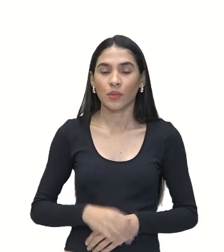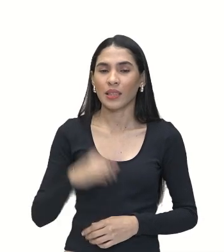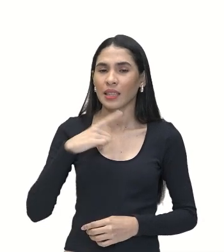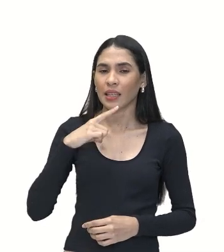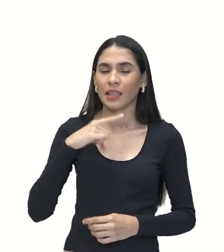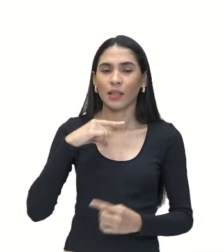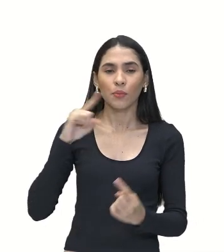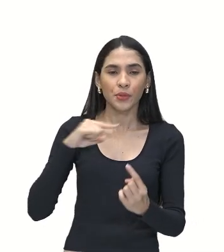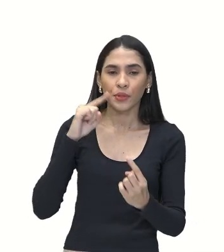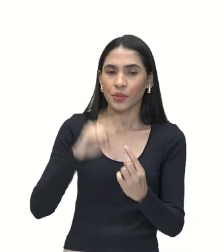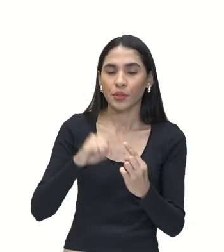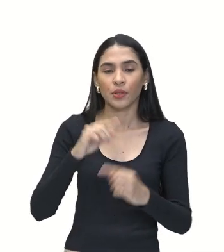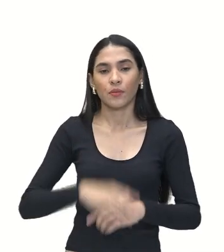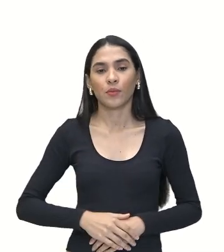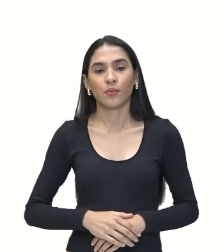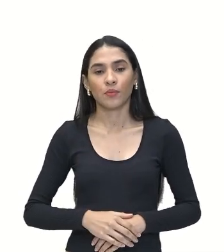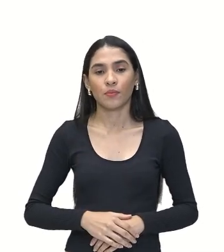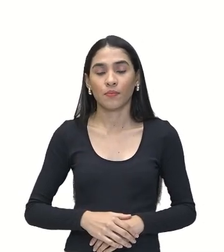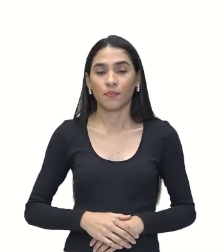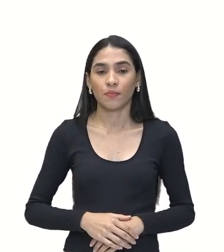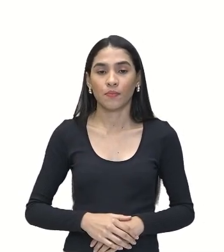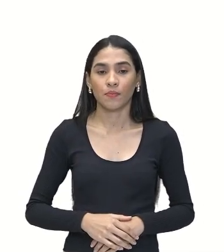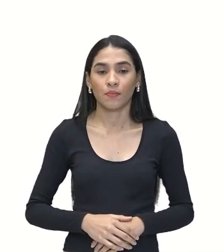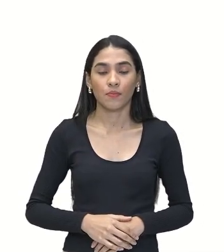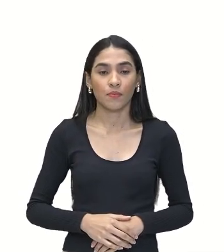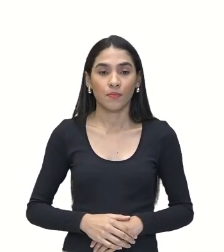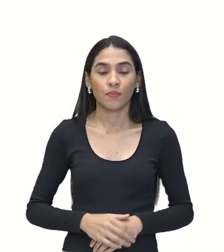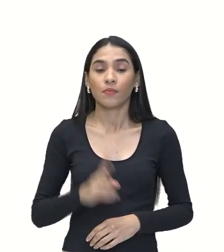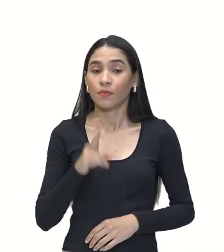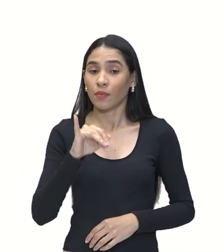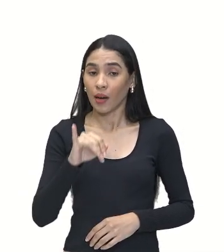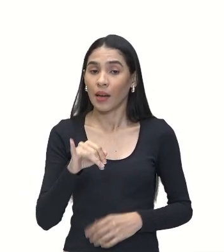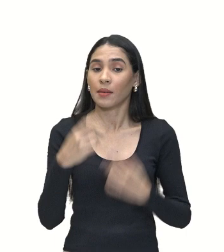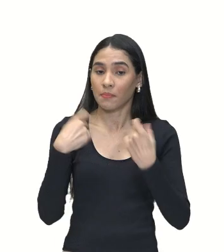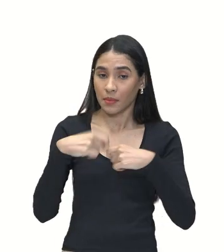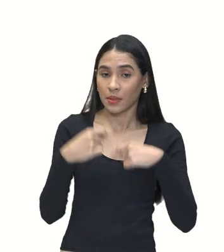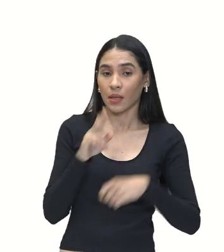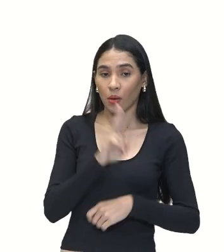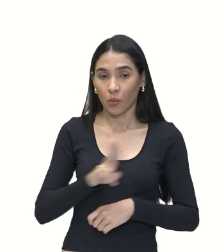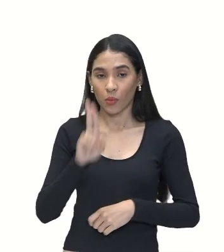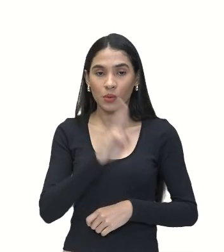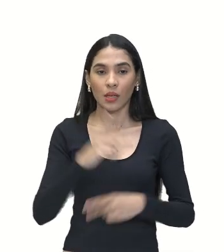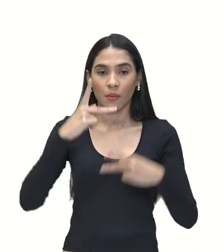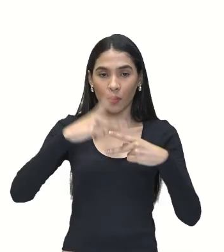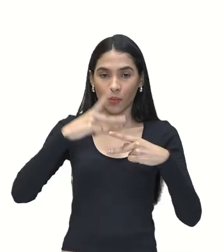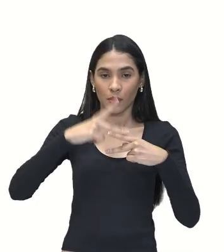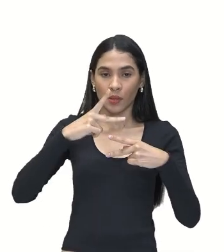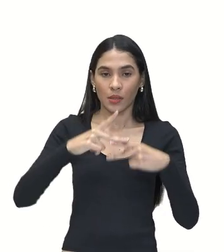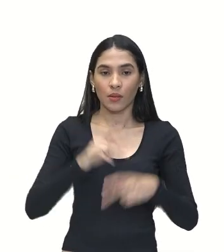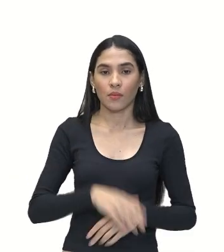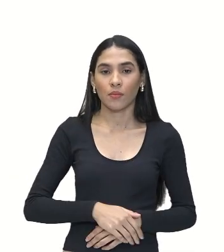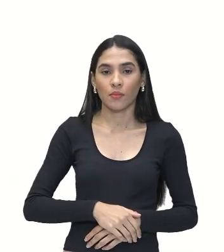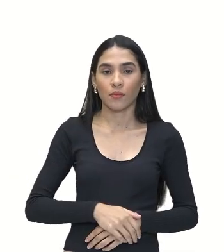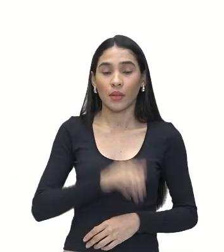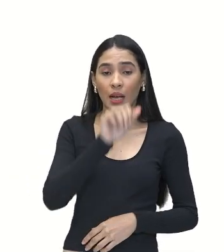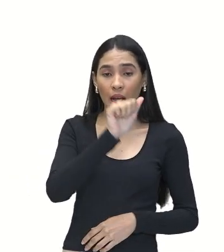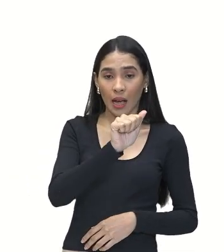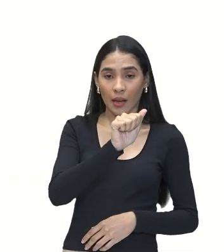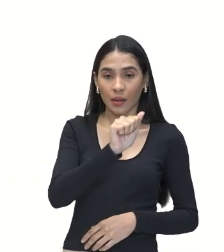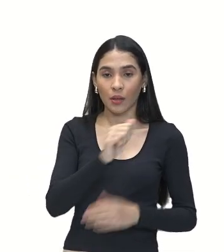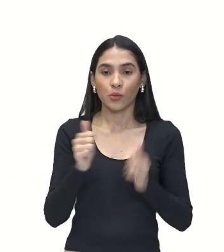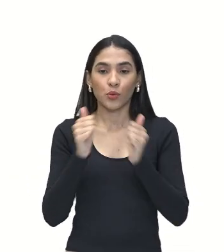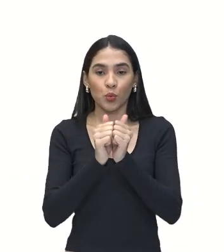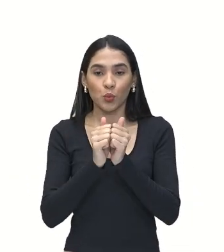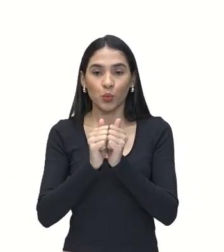objetivo, certo? Como uma finalidade, nós vamos ter que utilizar a preposição a junto com o